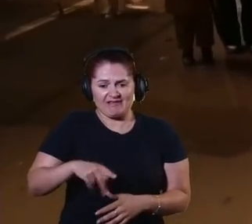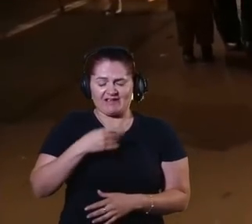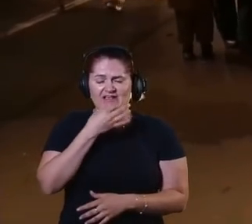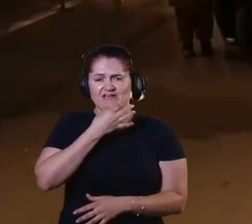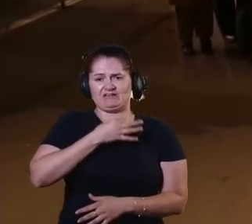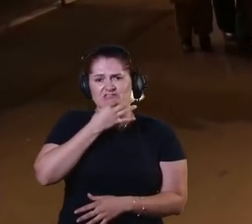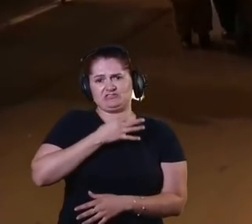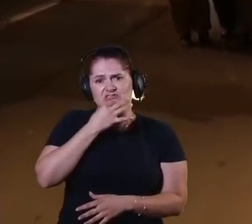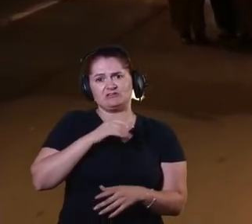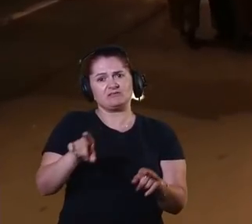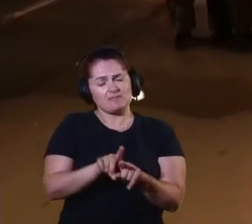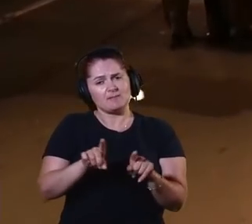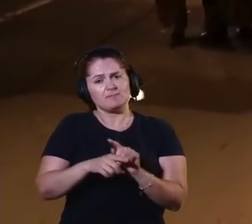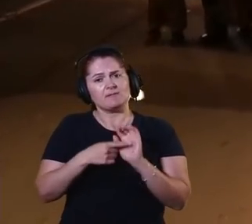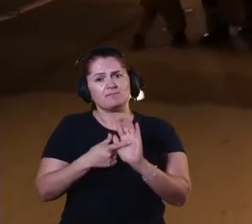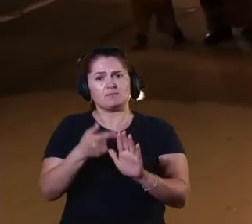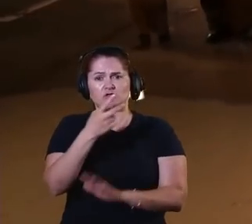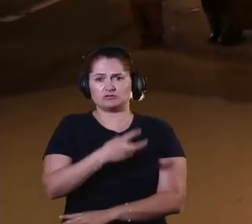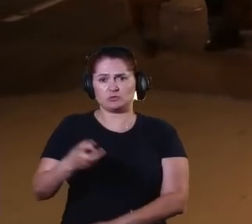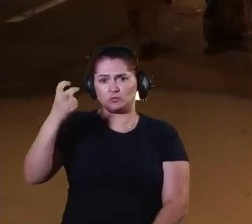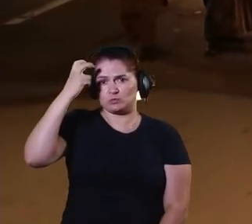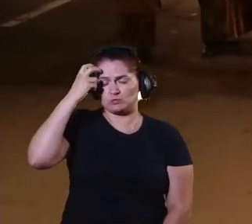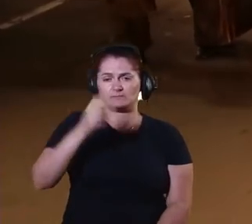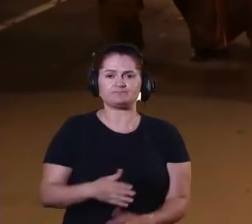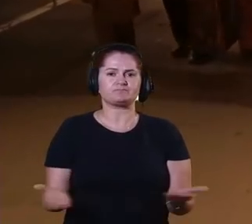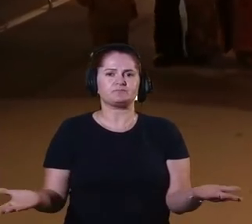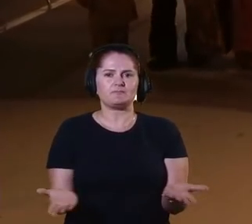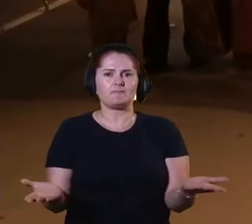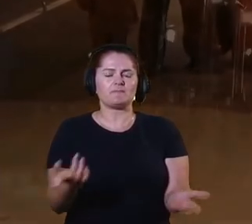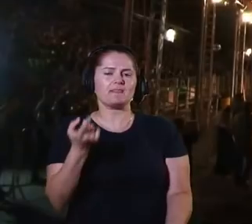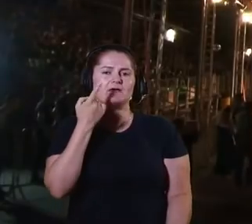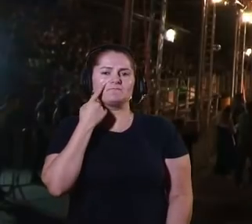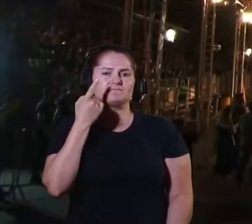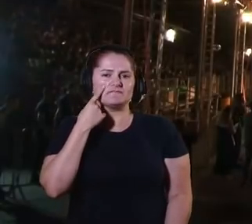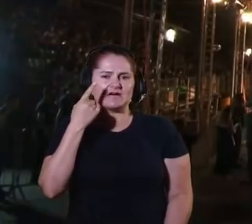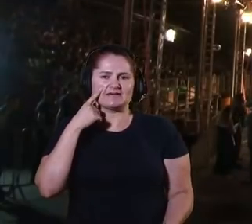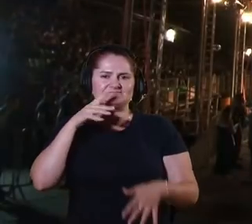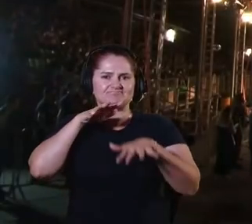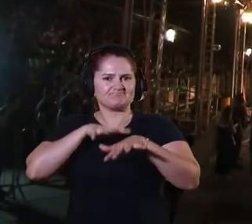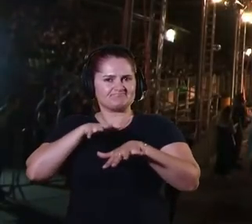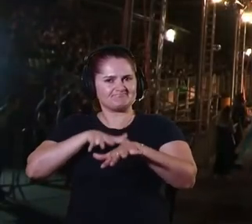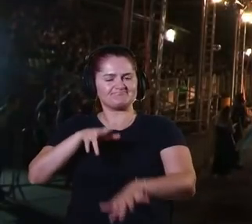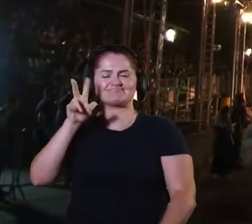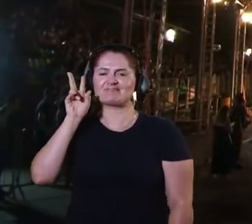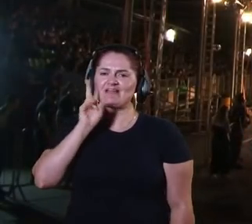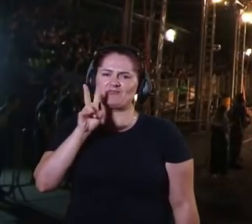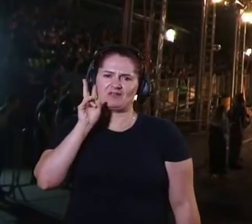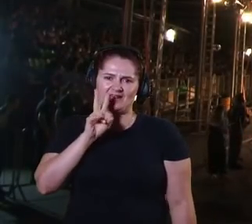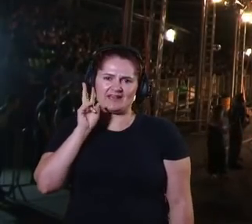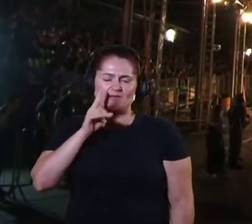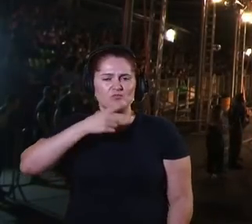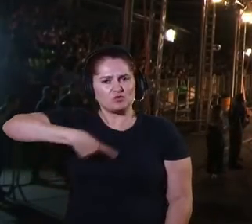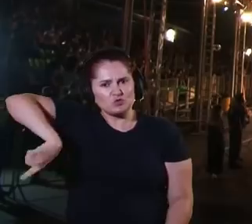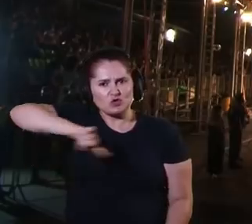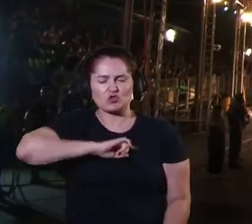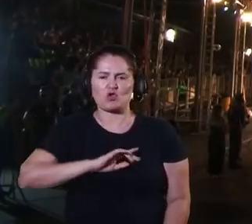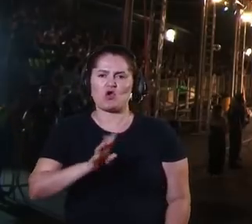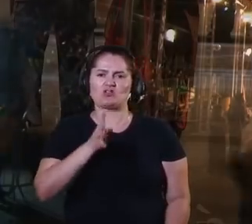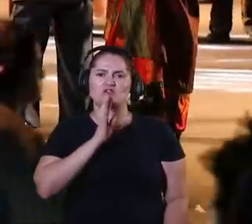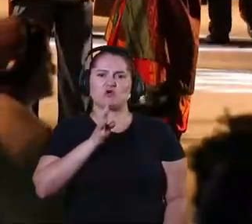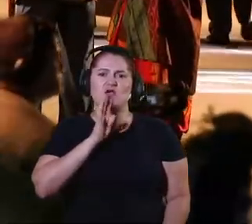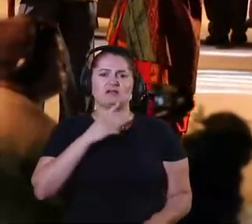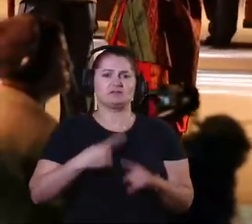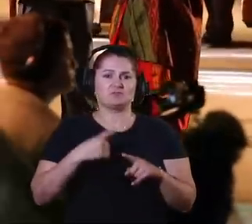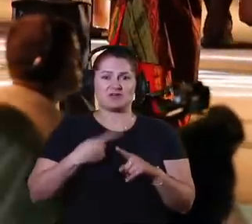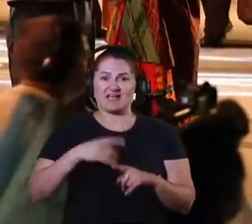a representação num desfile, a gente acaba relembrando tudo isso e reforça ainda mais os nossos conhecimentos, porque quem não